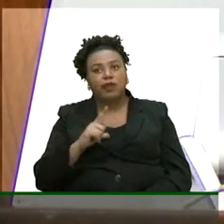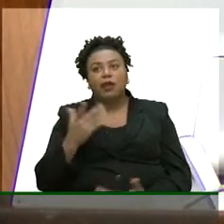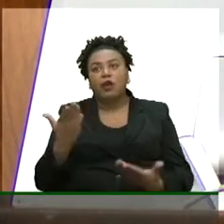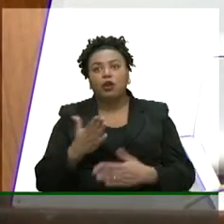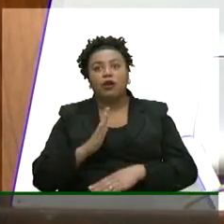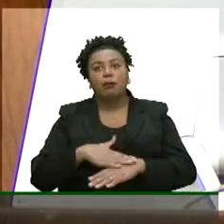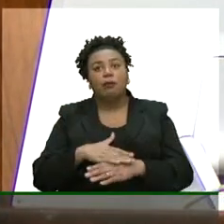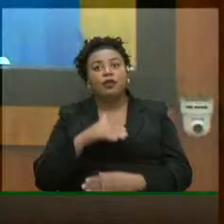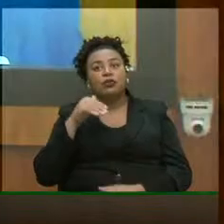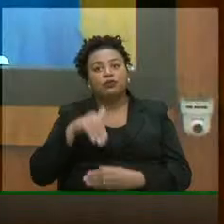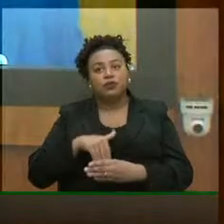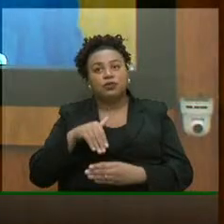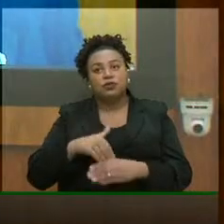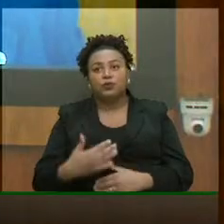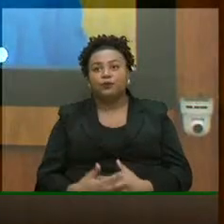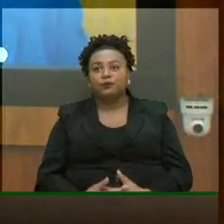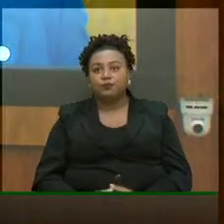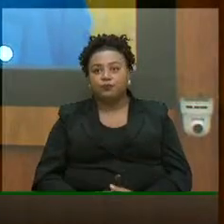em votação.